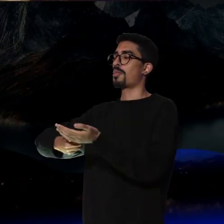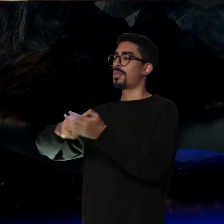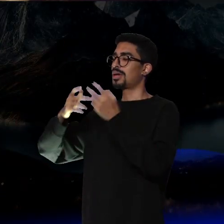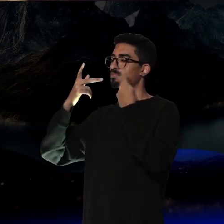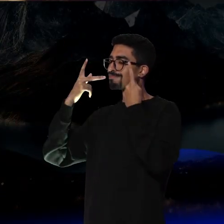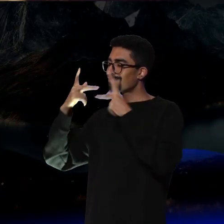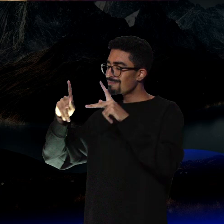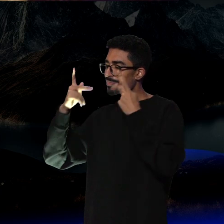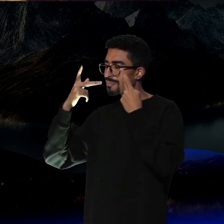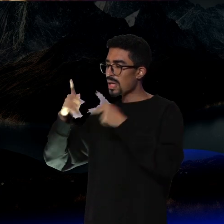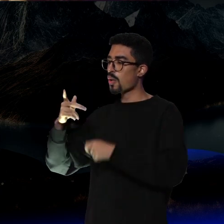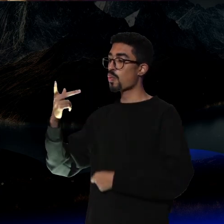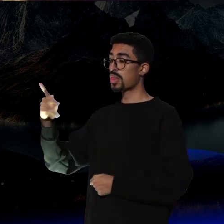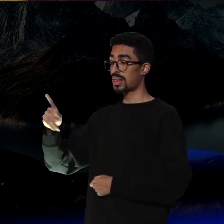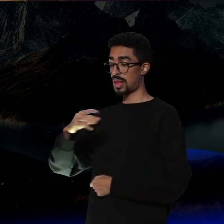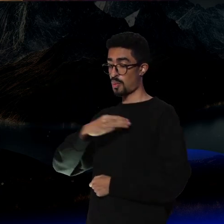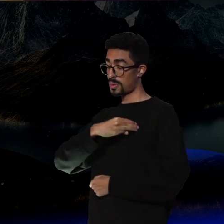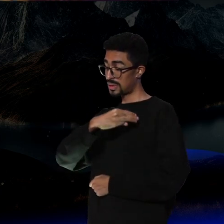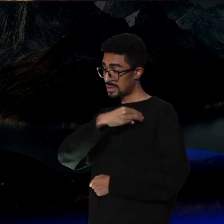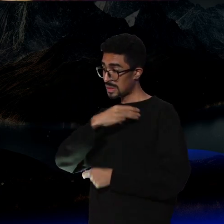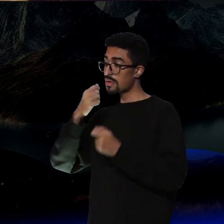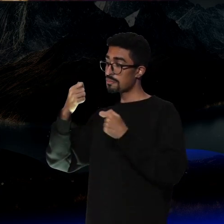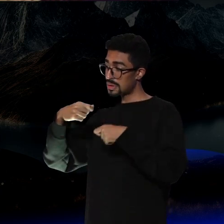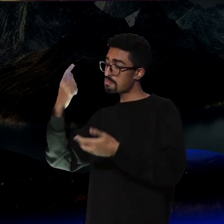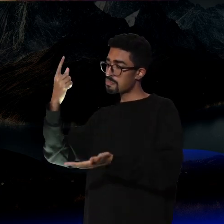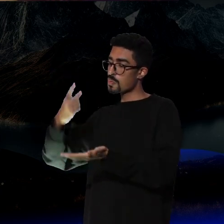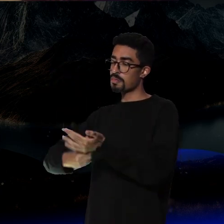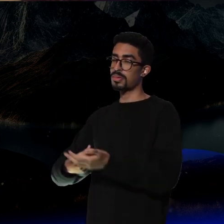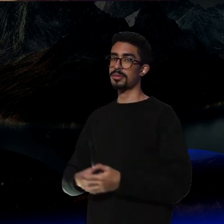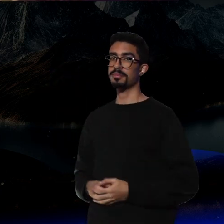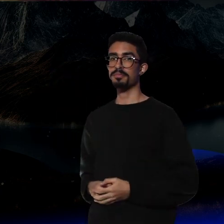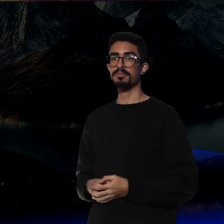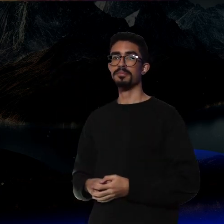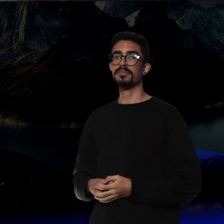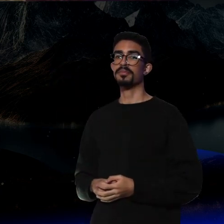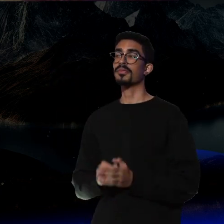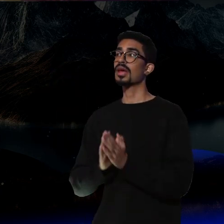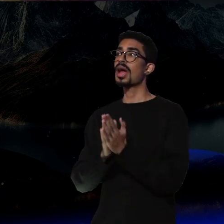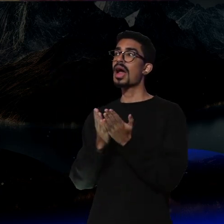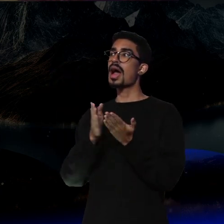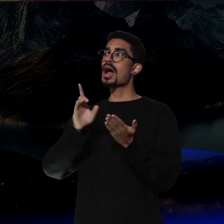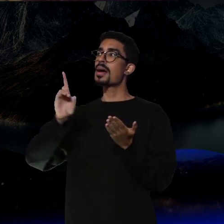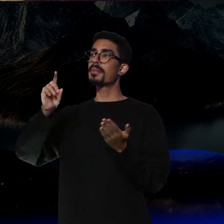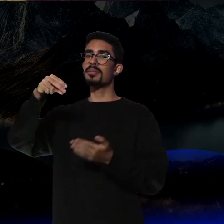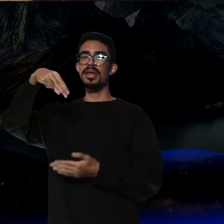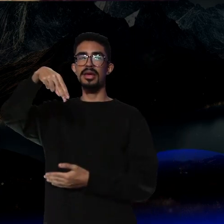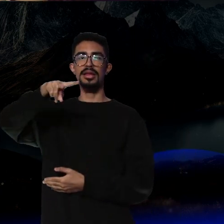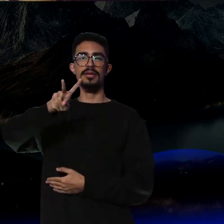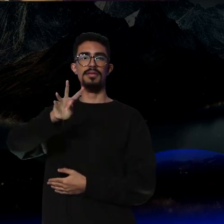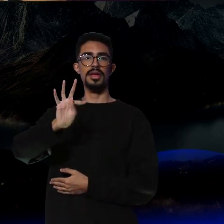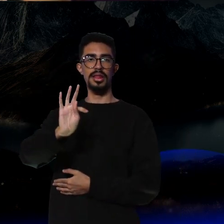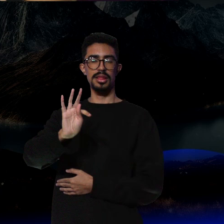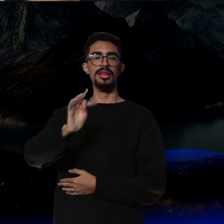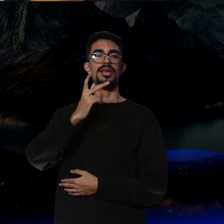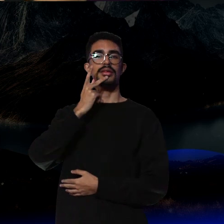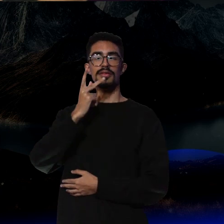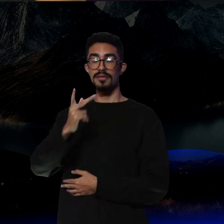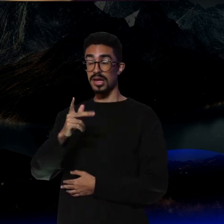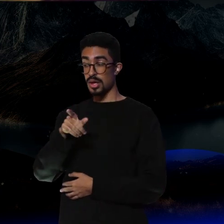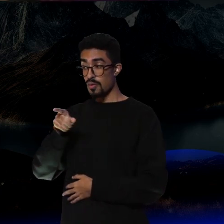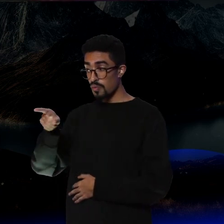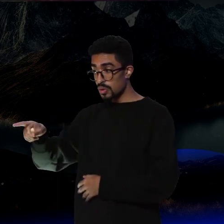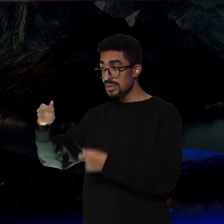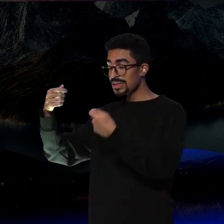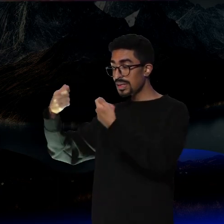o seu ministério. Na versão NVT, o final do versículo vai dizer: cumpra plenamente o ministério que